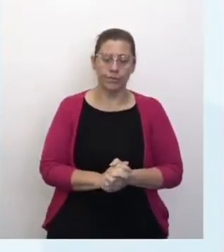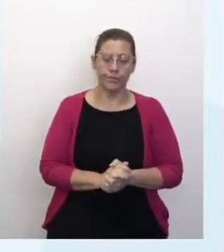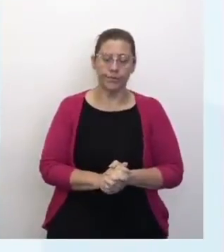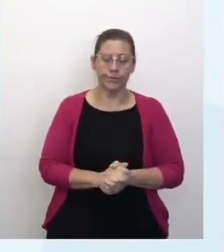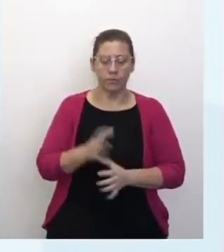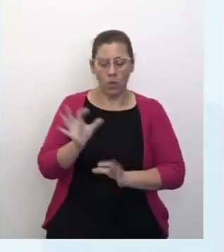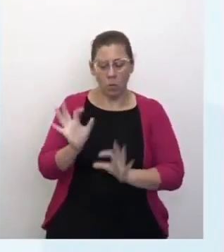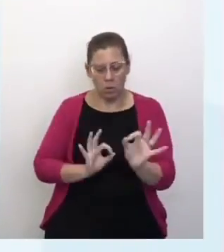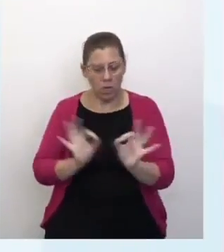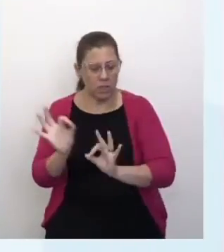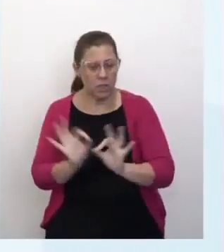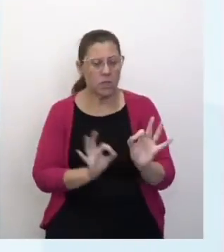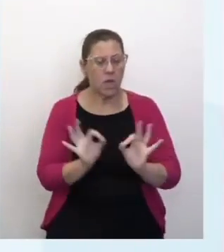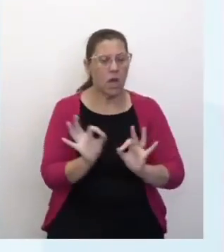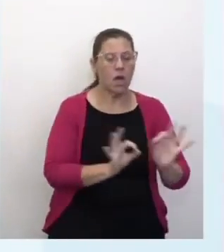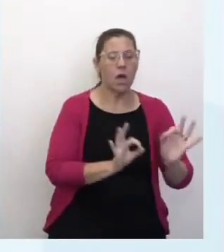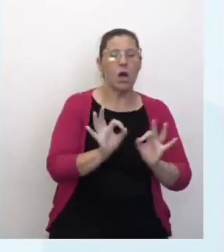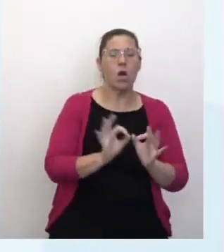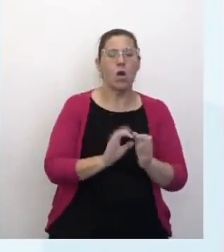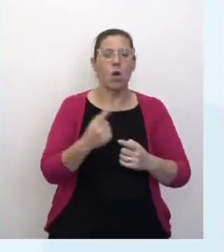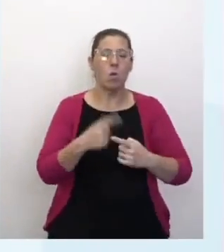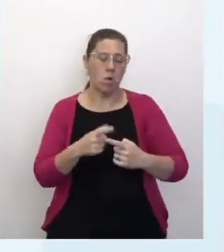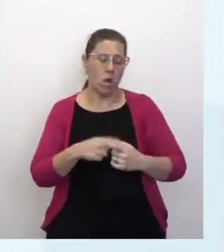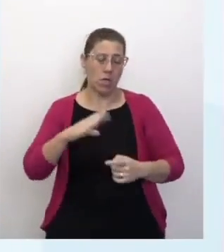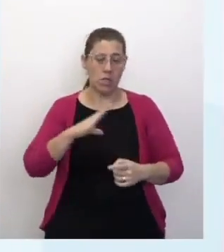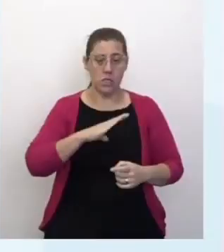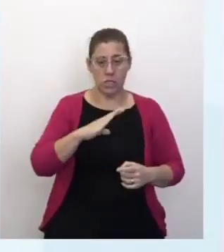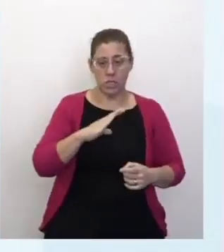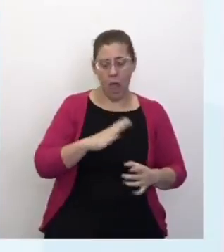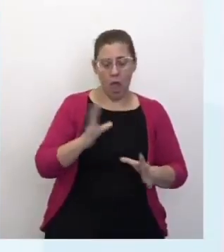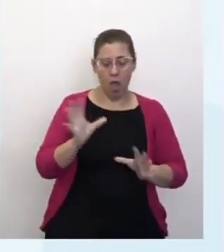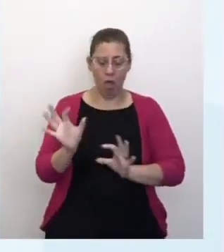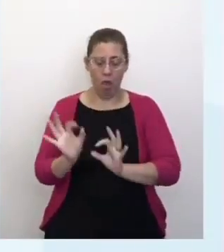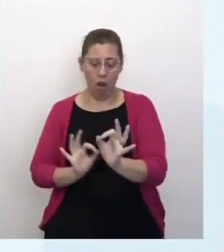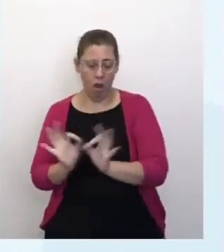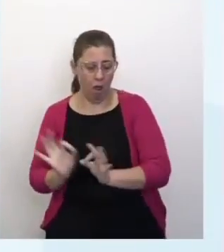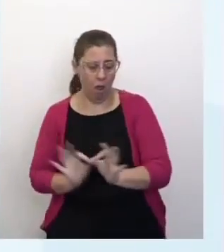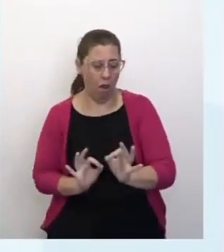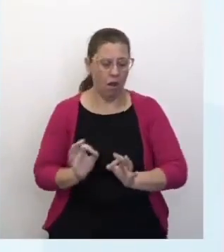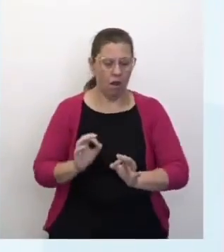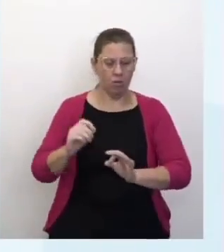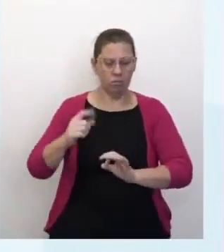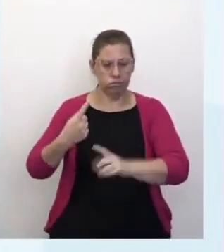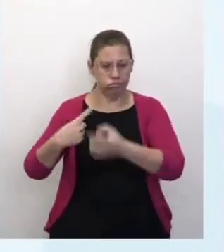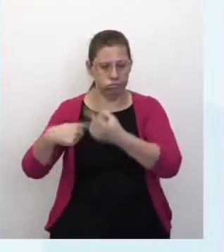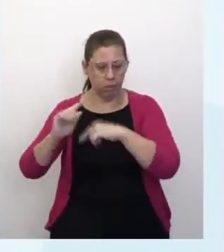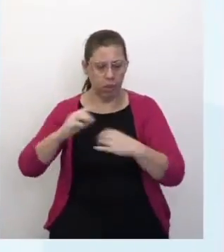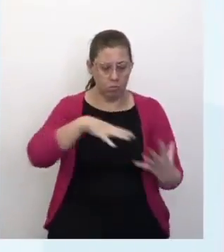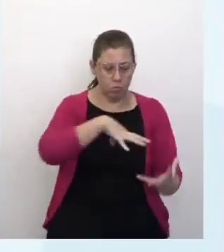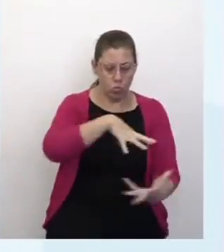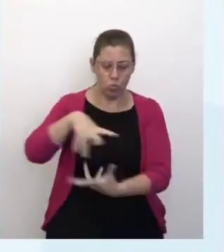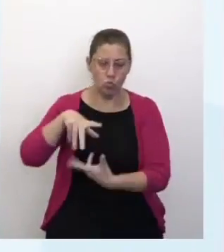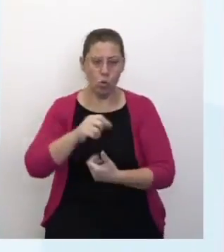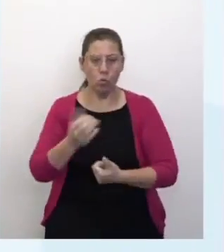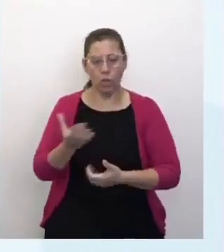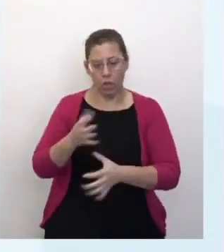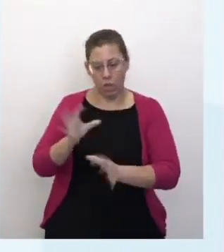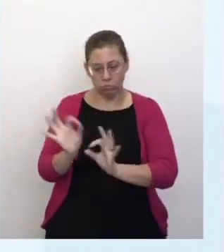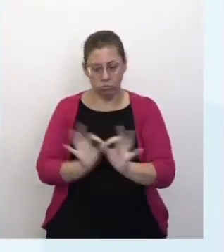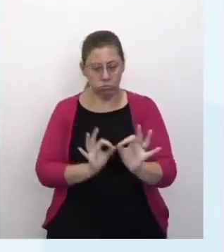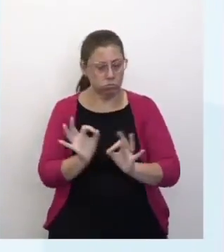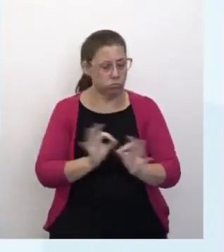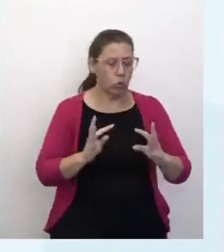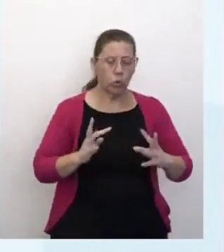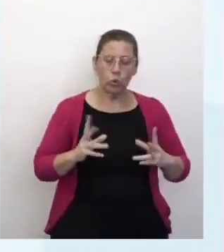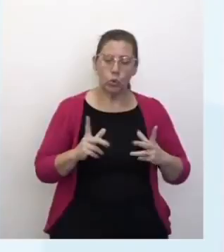uma organização, né? Porque as cidades estavam se organizando, o mundo buscava uma organização, tudo